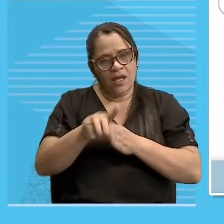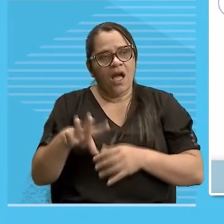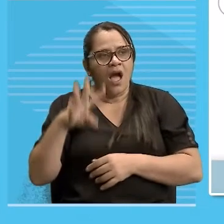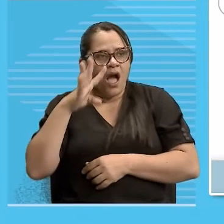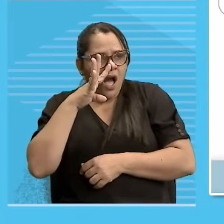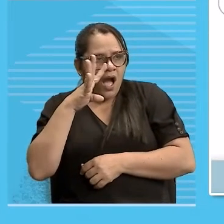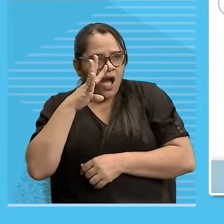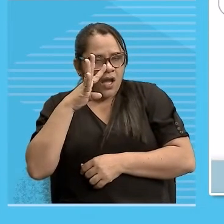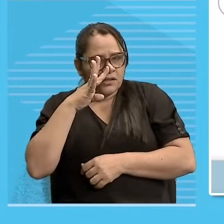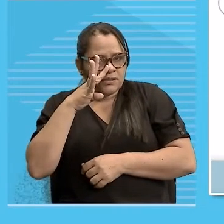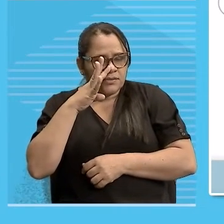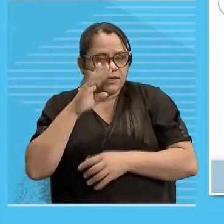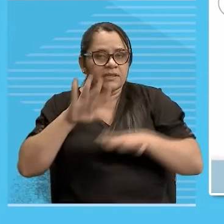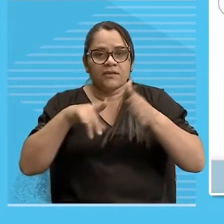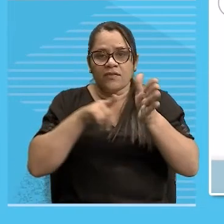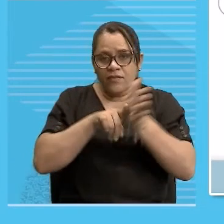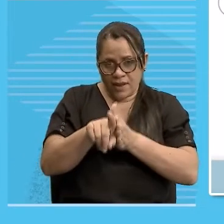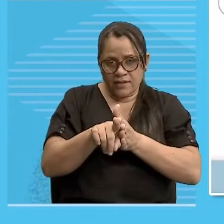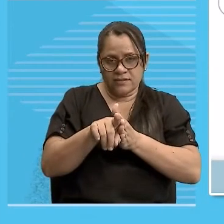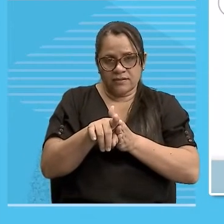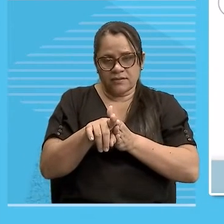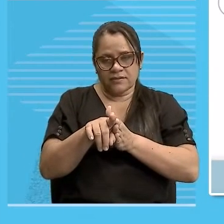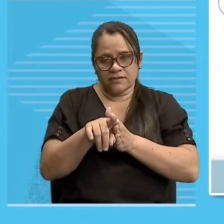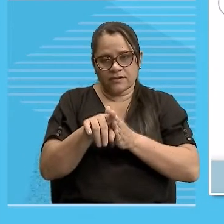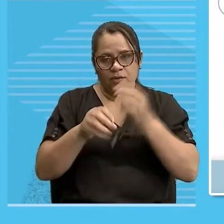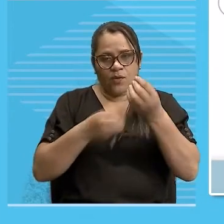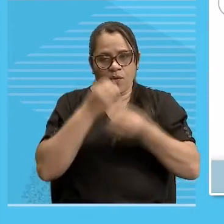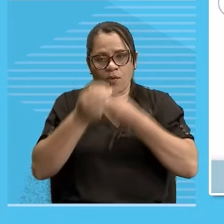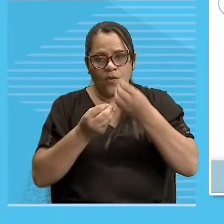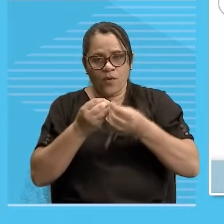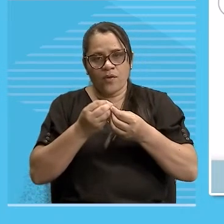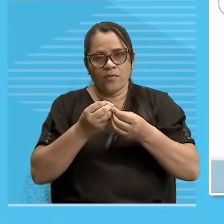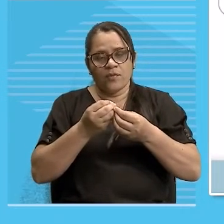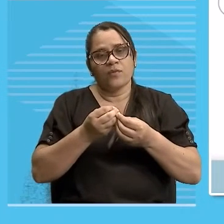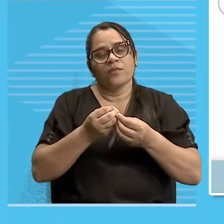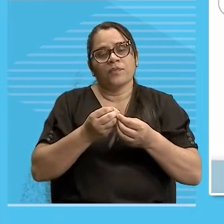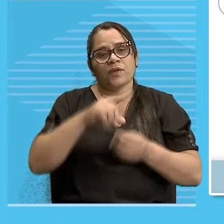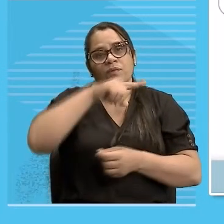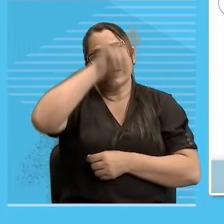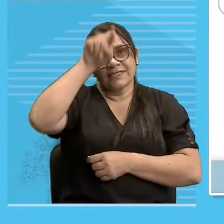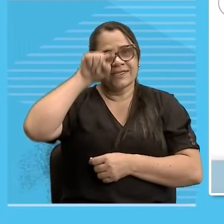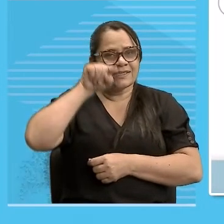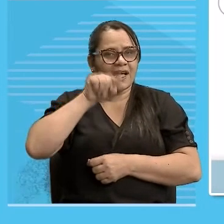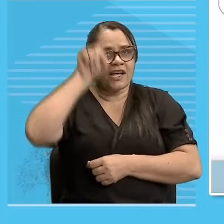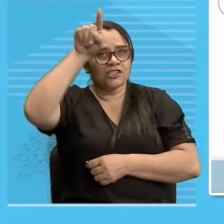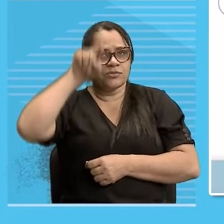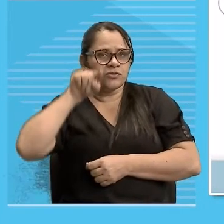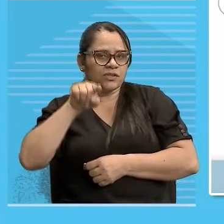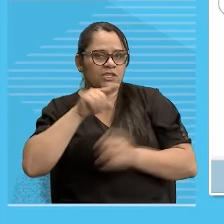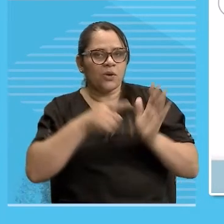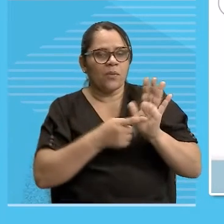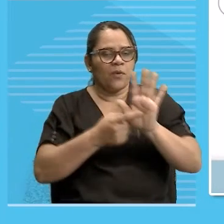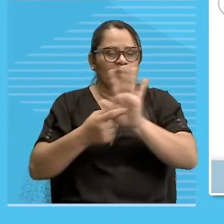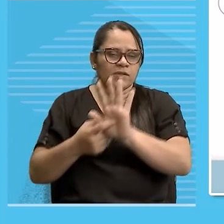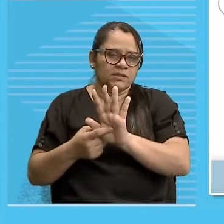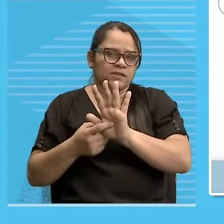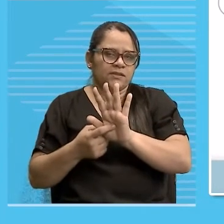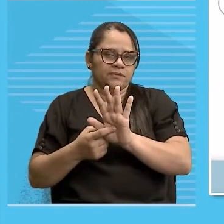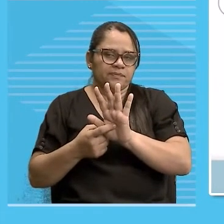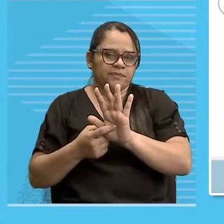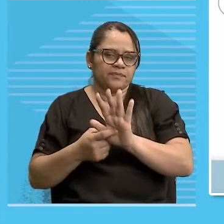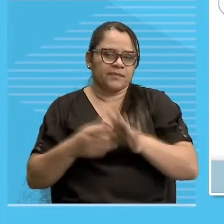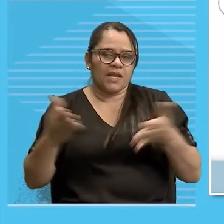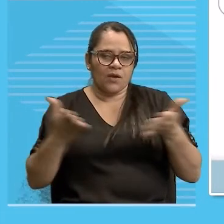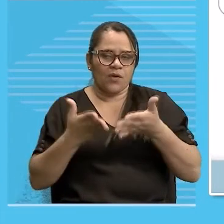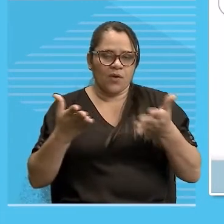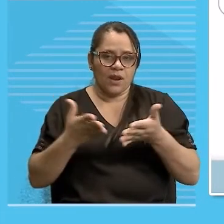É justamente isso que esses sinais de pontuação, tá, indicam. Agora, quando você